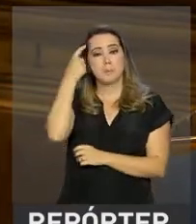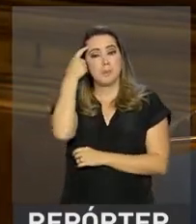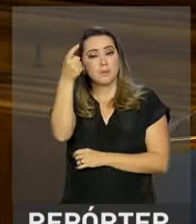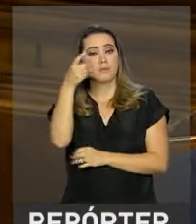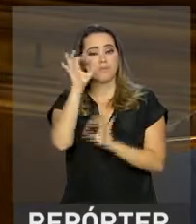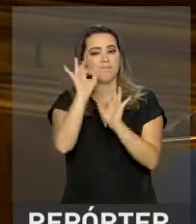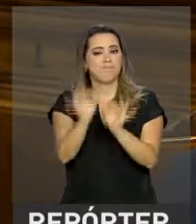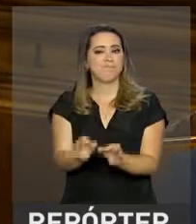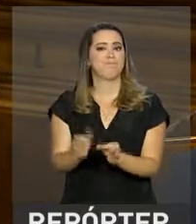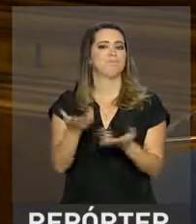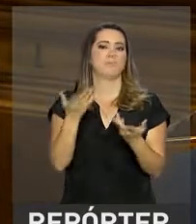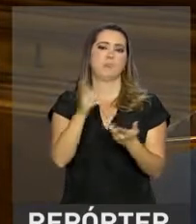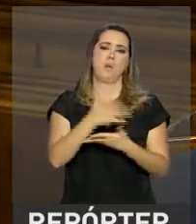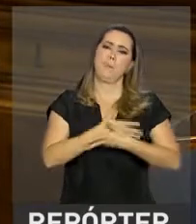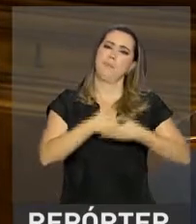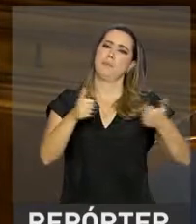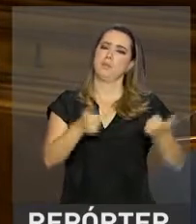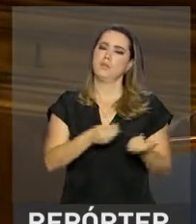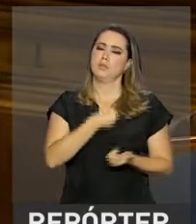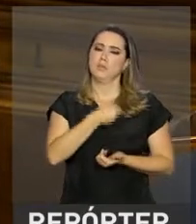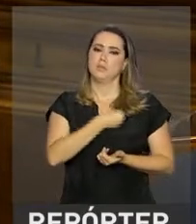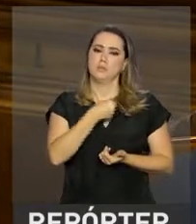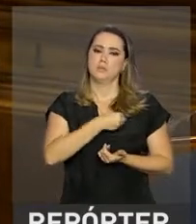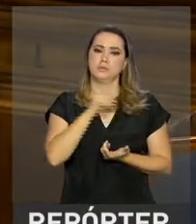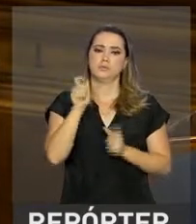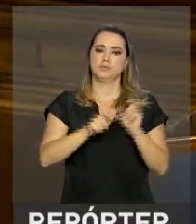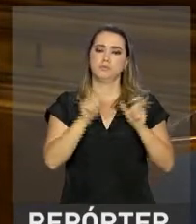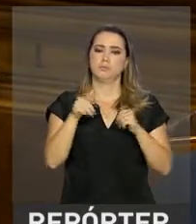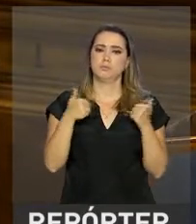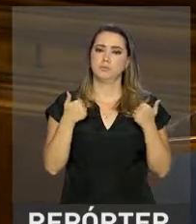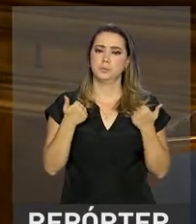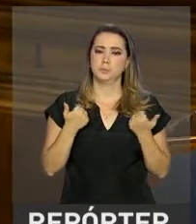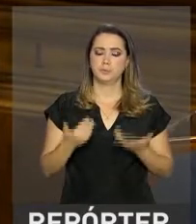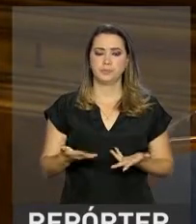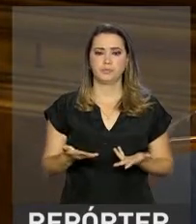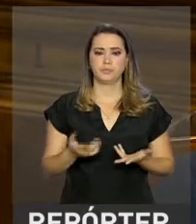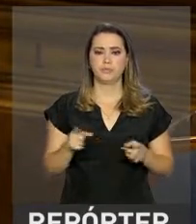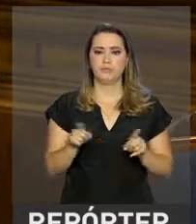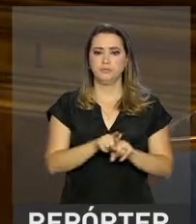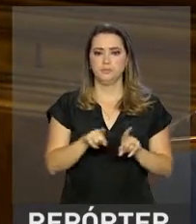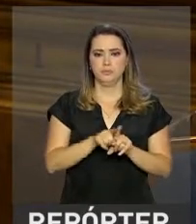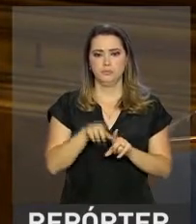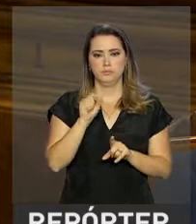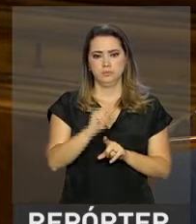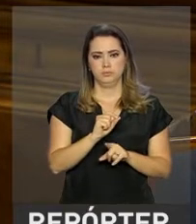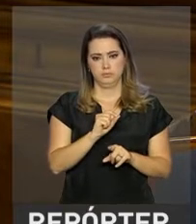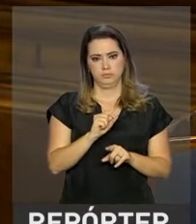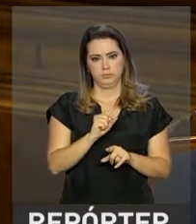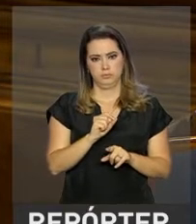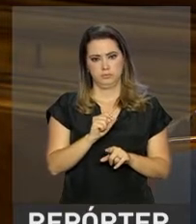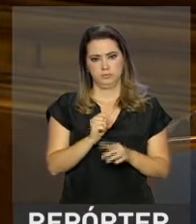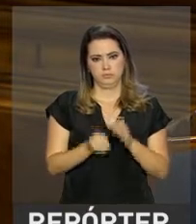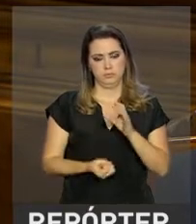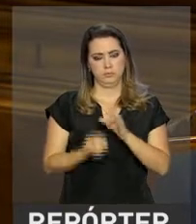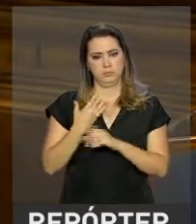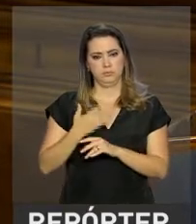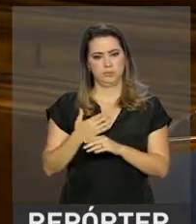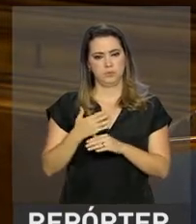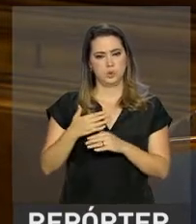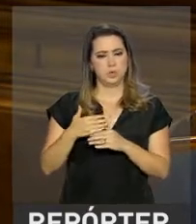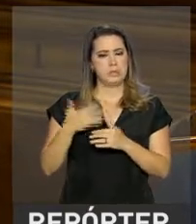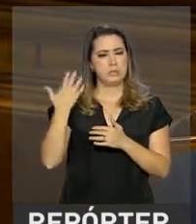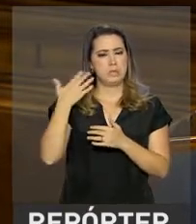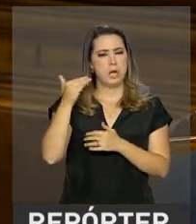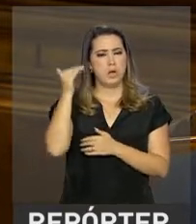pensadas no sentido de melhorar a qualidade de vida e também de criar uma